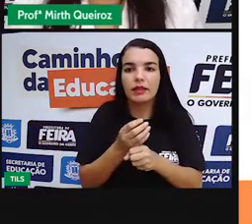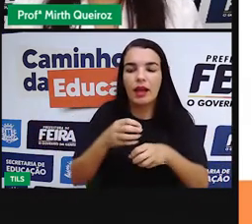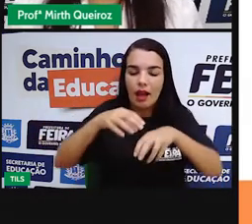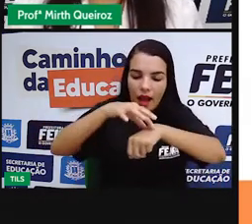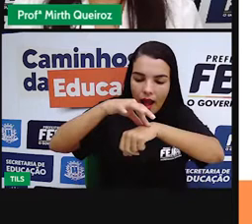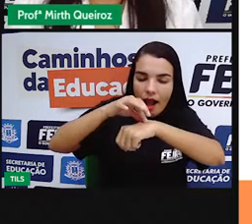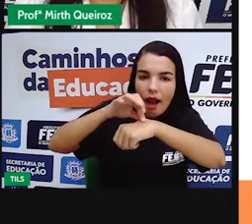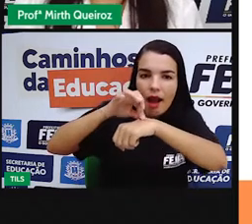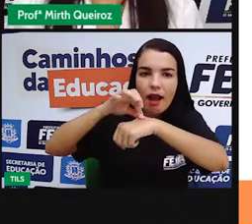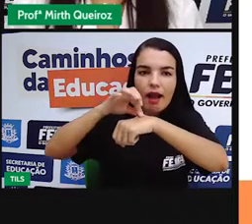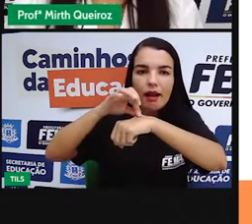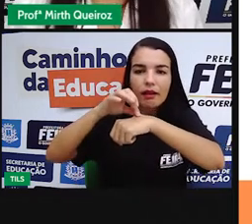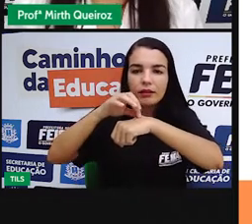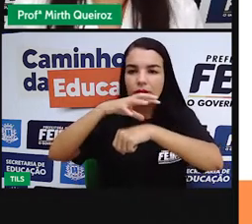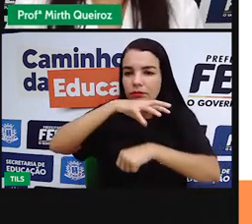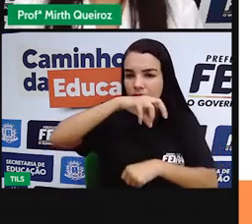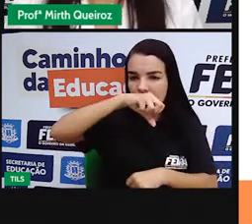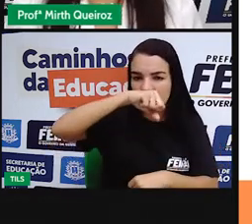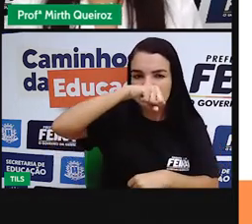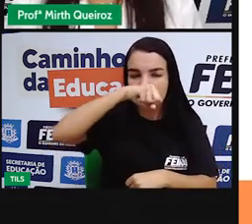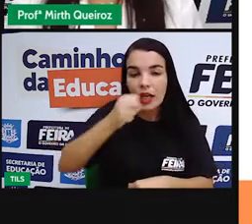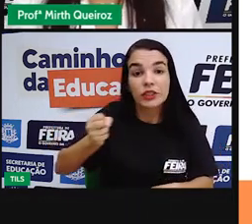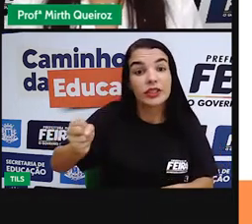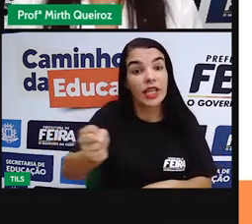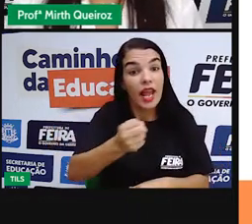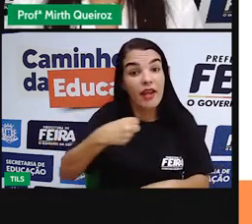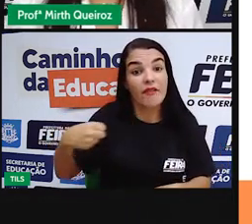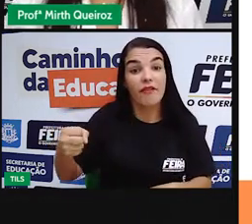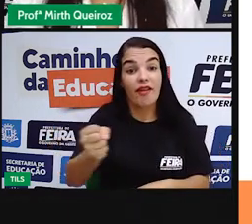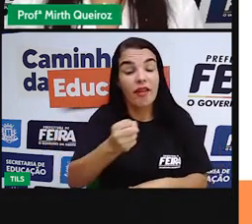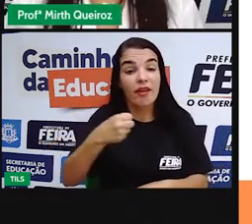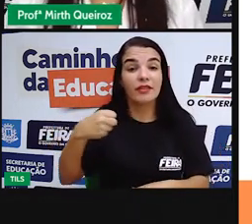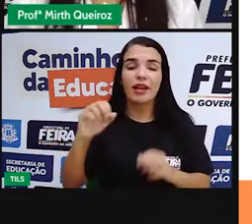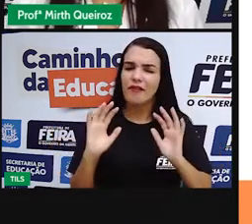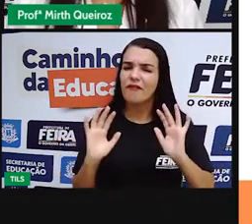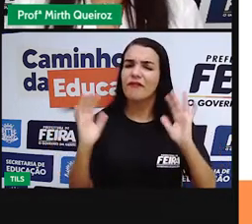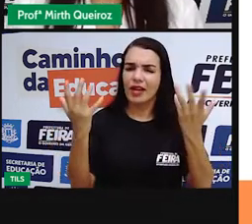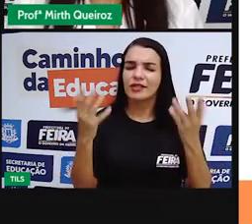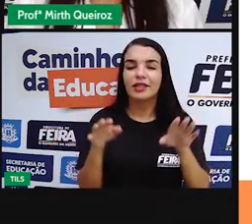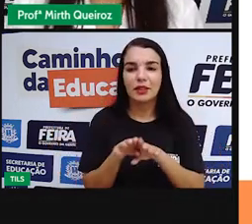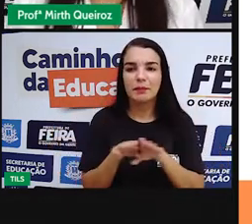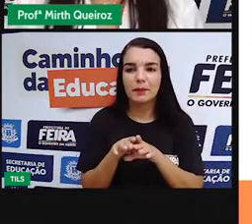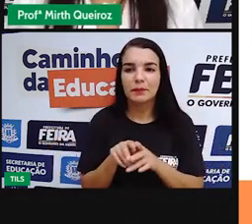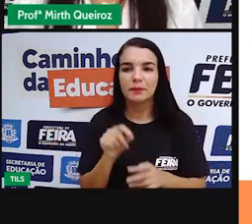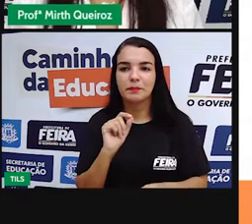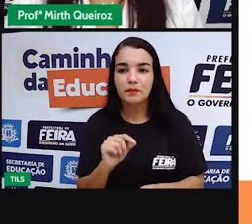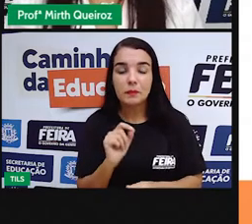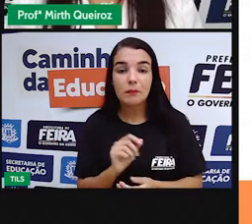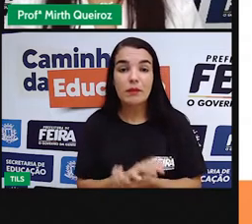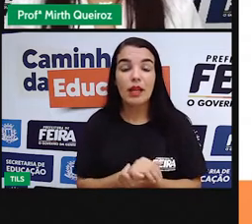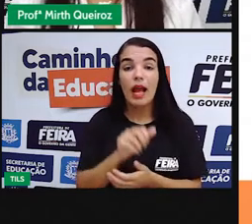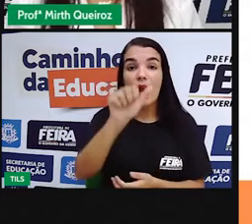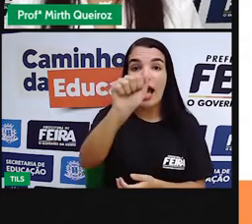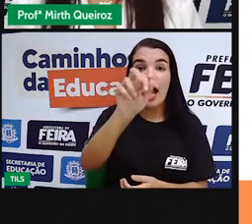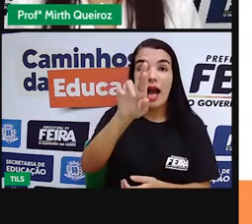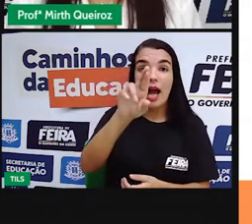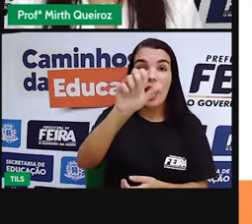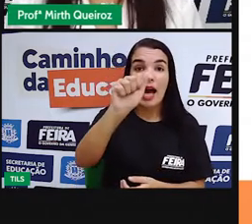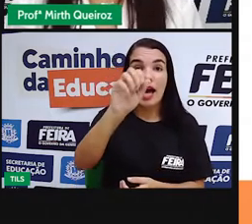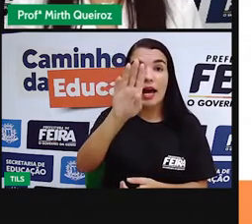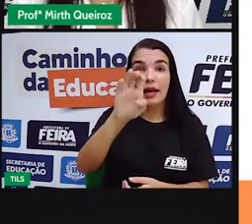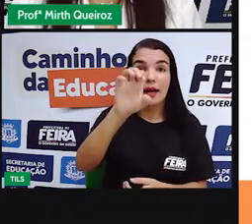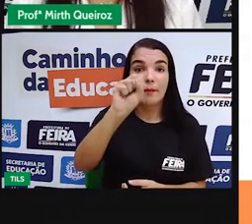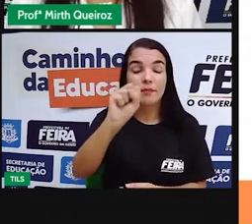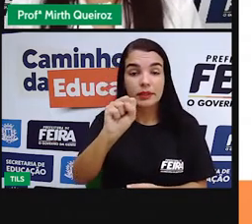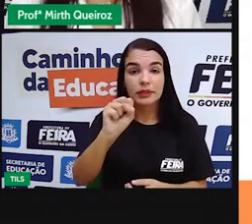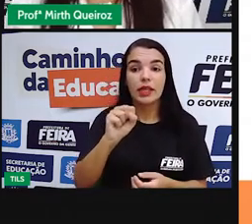carnes defumadas, cerveja e festas também alemãs. Os árabes e libaneses também trouxeram suas influências